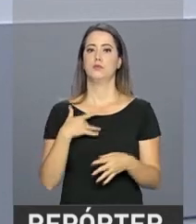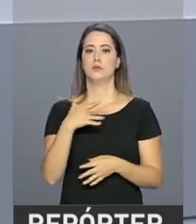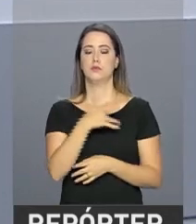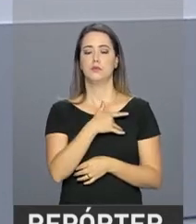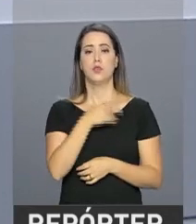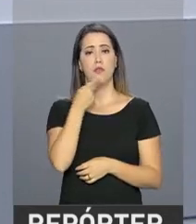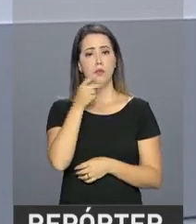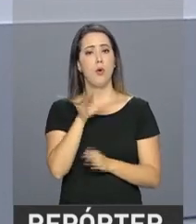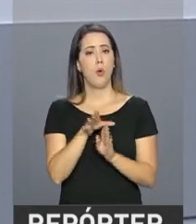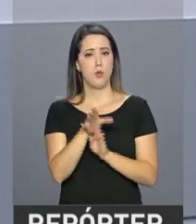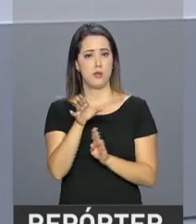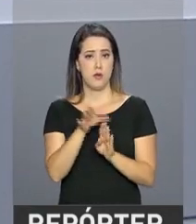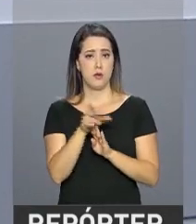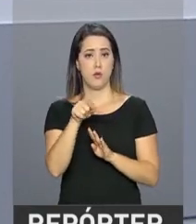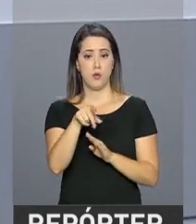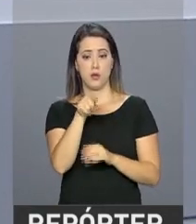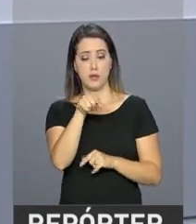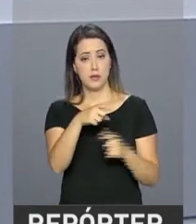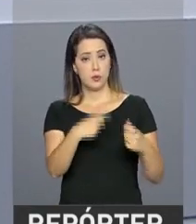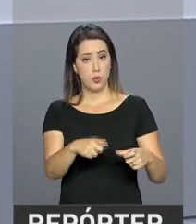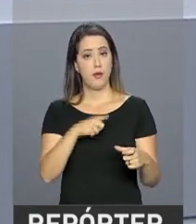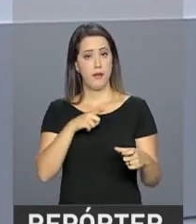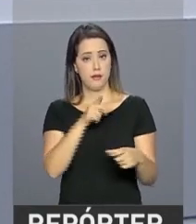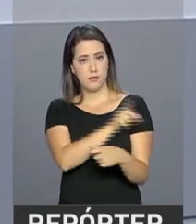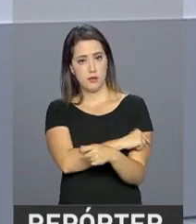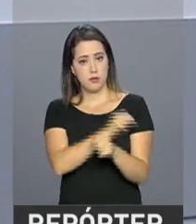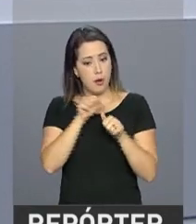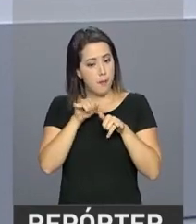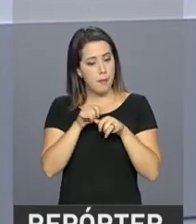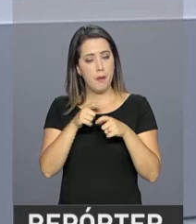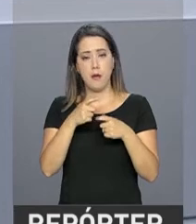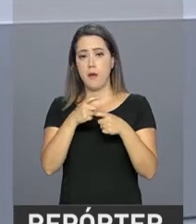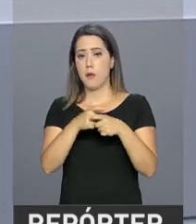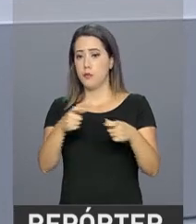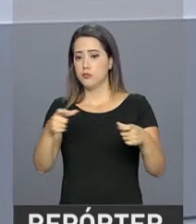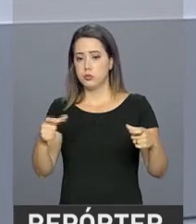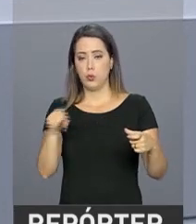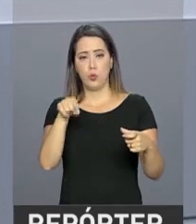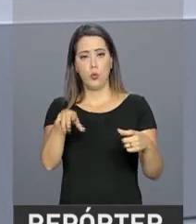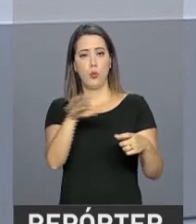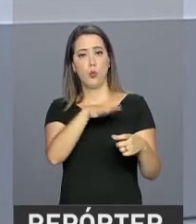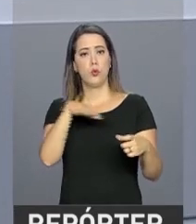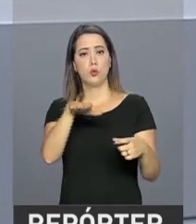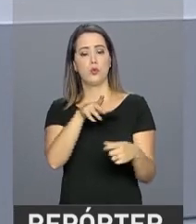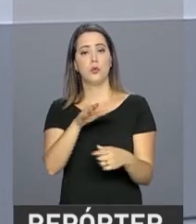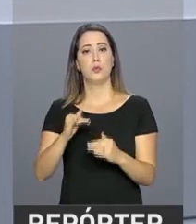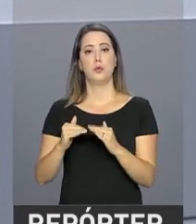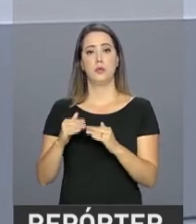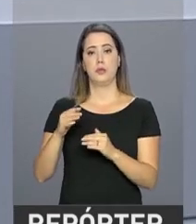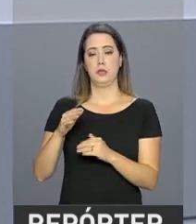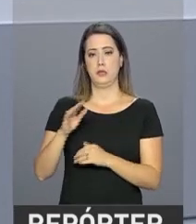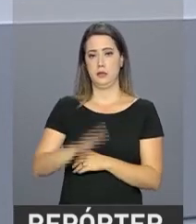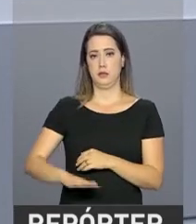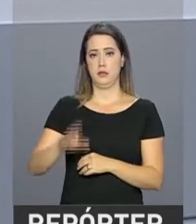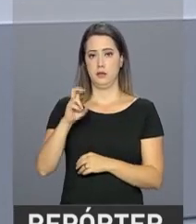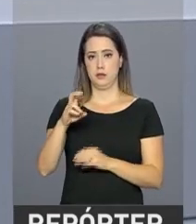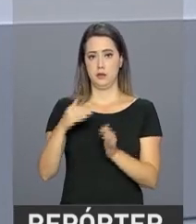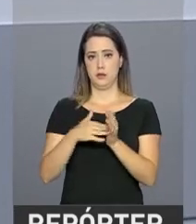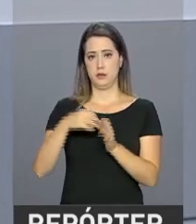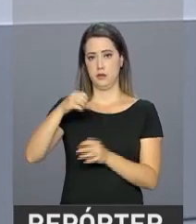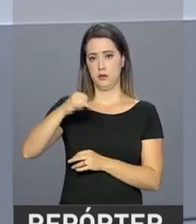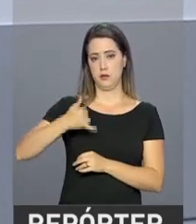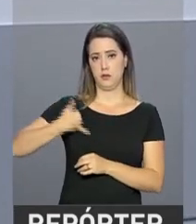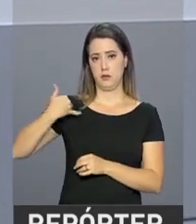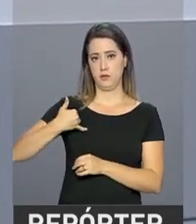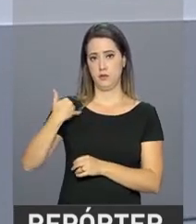ministério da saúde orientou que essas prefeituras ampliem a indicação da dose para crianças entre 5 e 9 anos de idade além